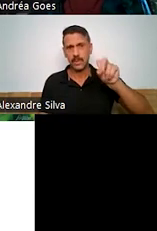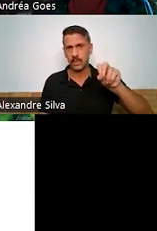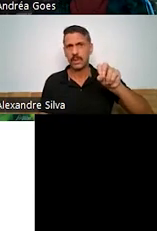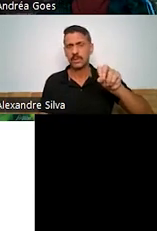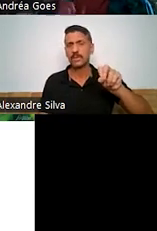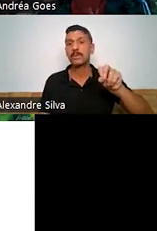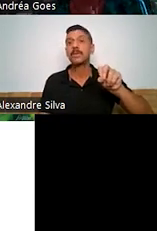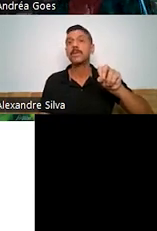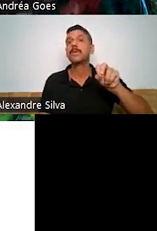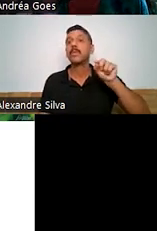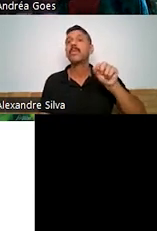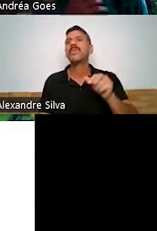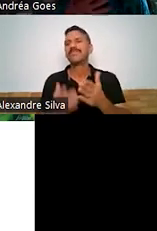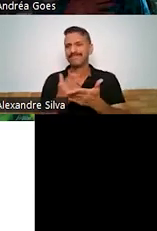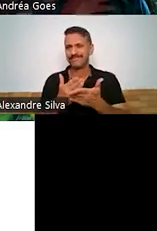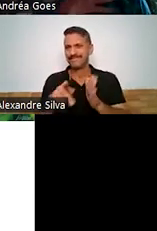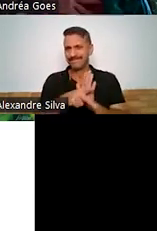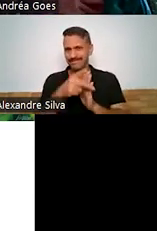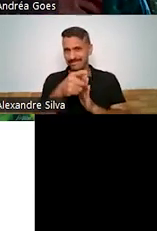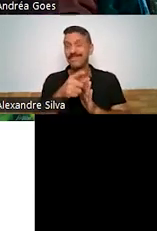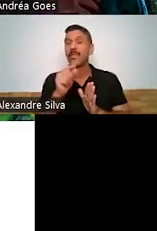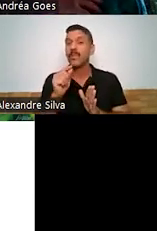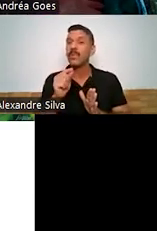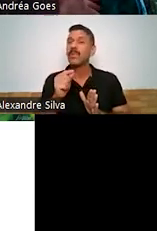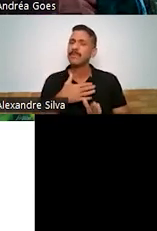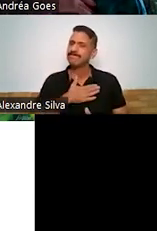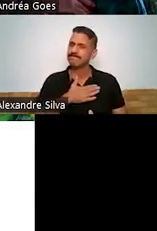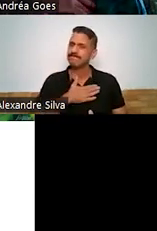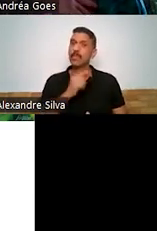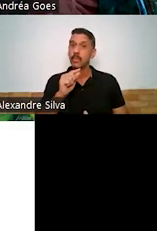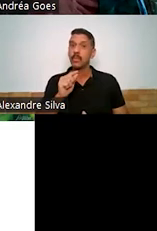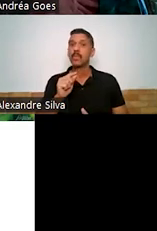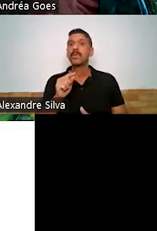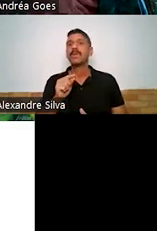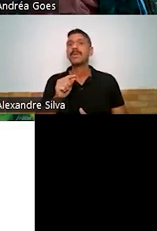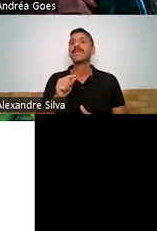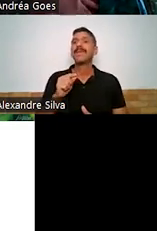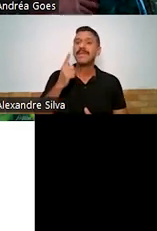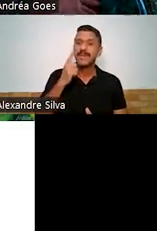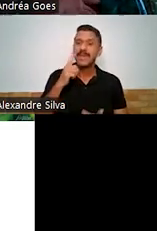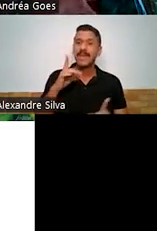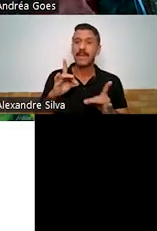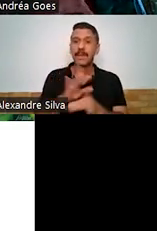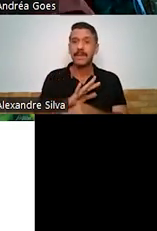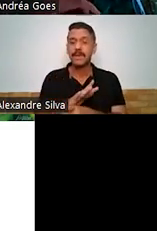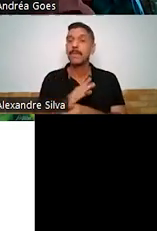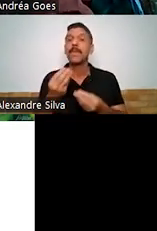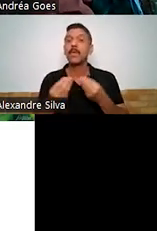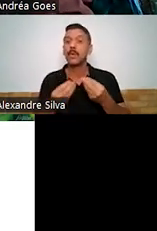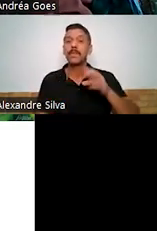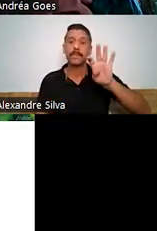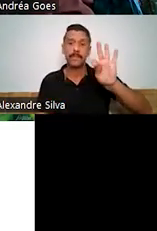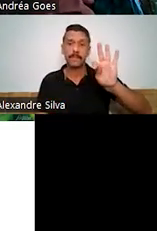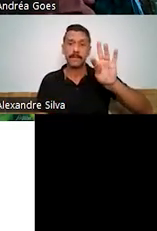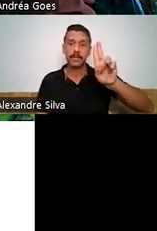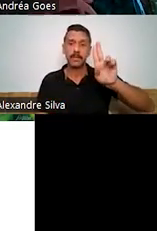um projeto também muito querido para mim, que a gente tem que tentar terminar, como que a tulipa negra,